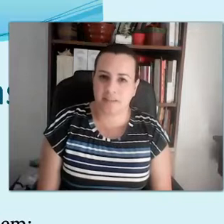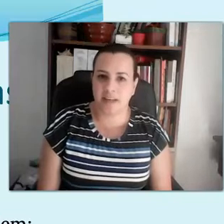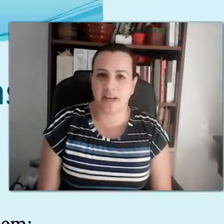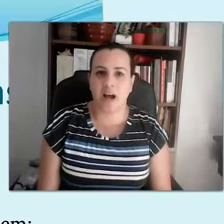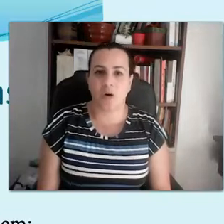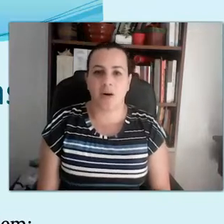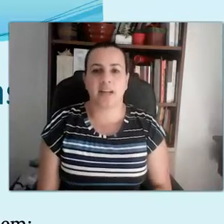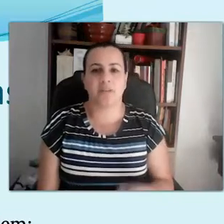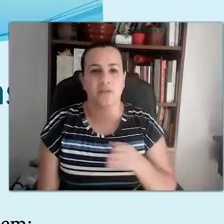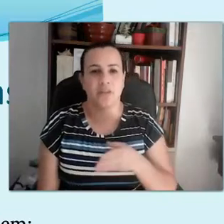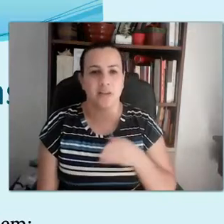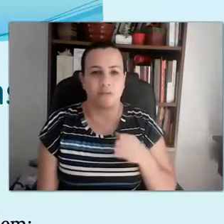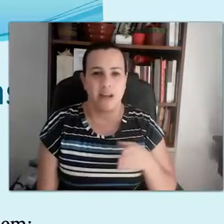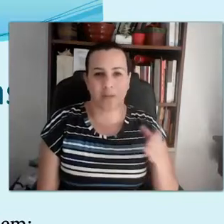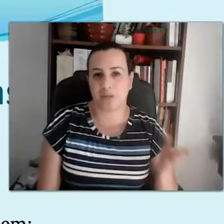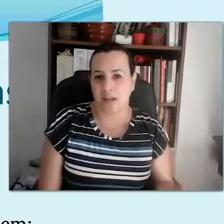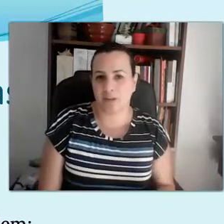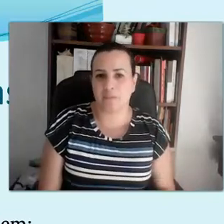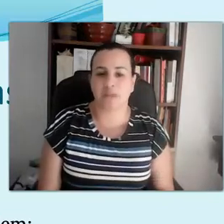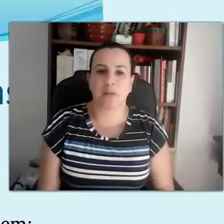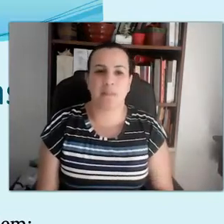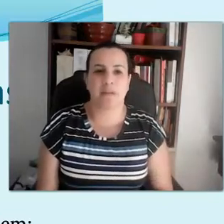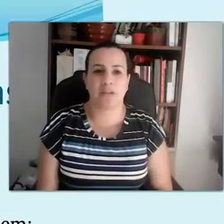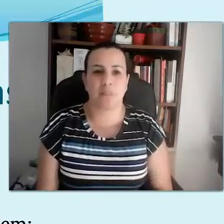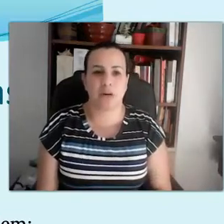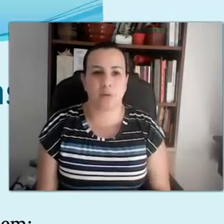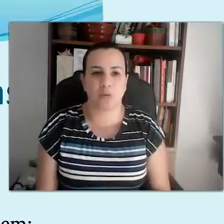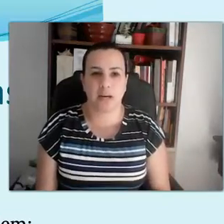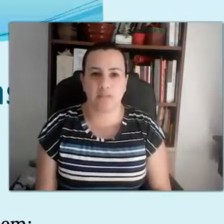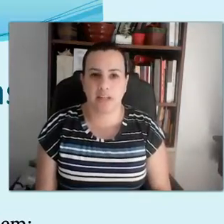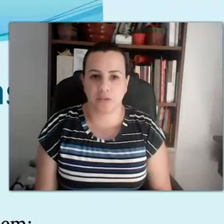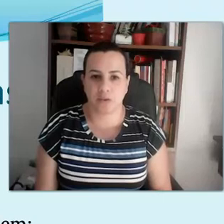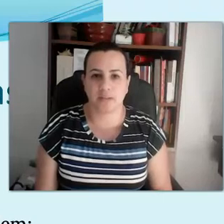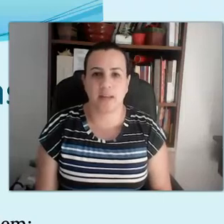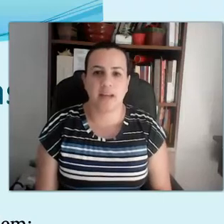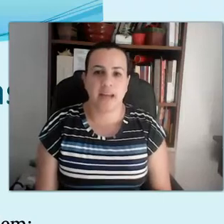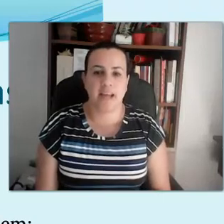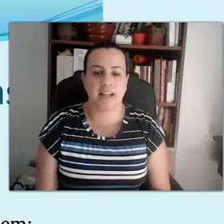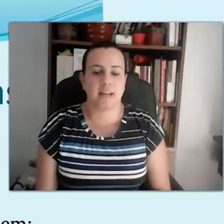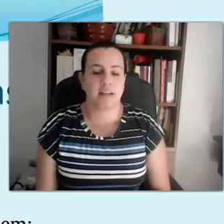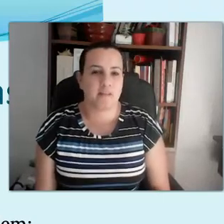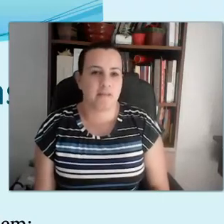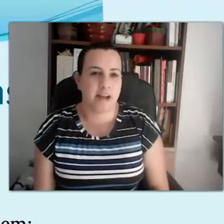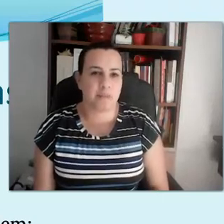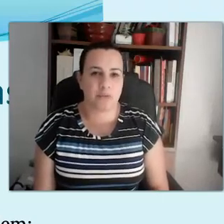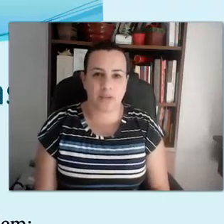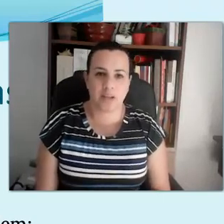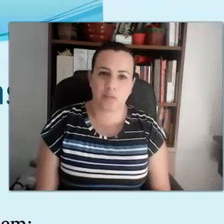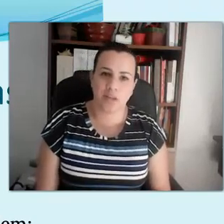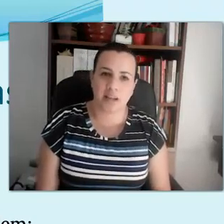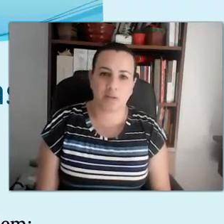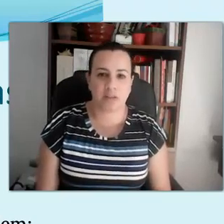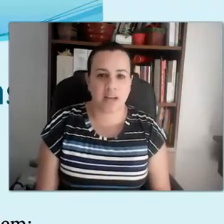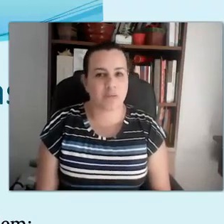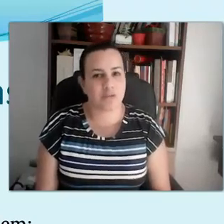precisa obedecer à ordem sujeito, verbo, objeto, então, em Libras a gente pode encontrar variações entre verbo,